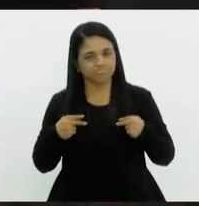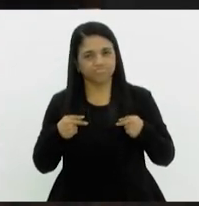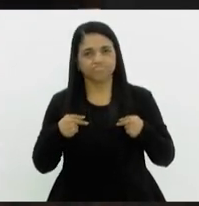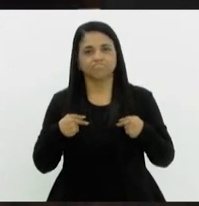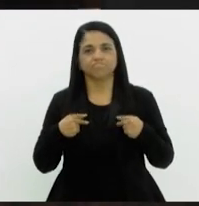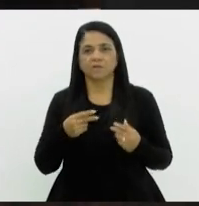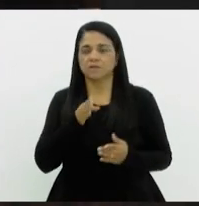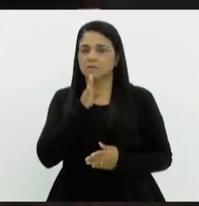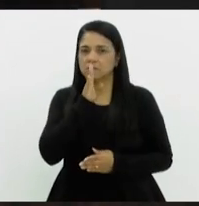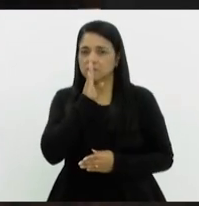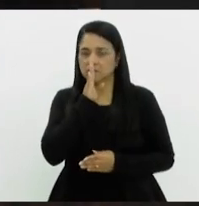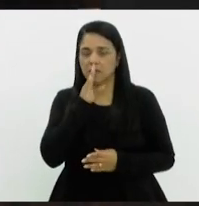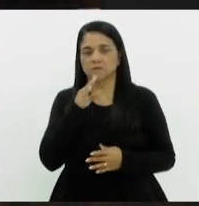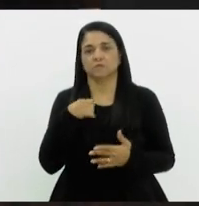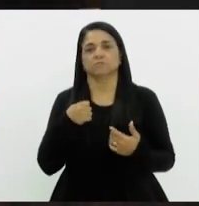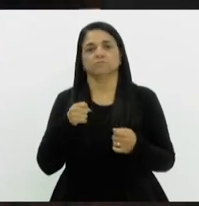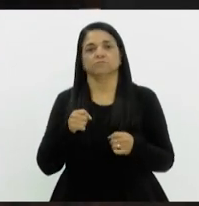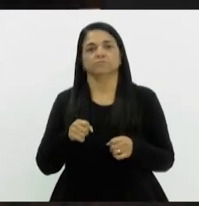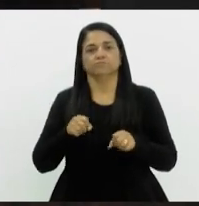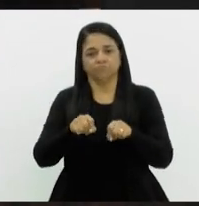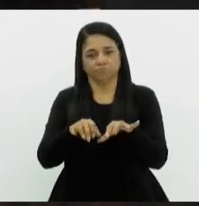silêncio desse parlamento.